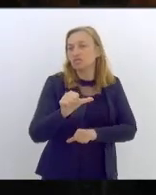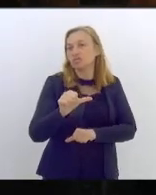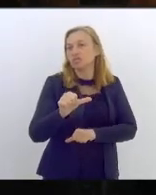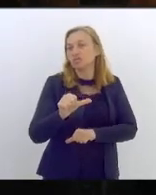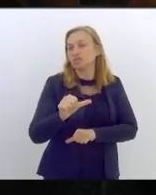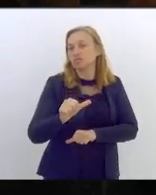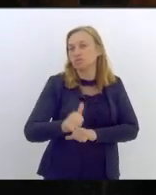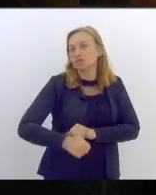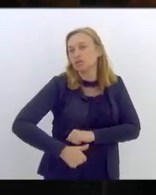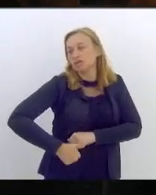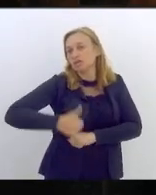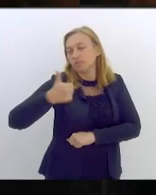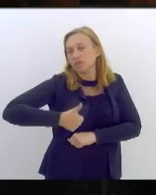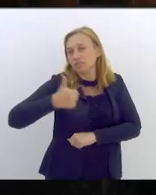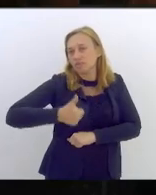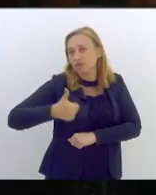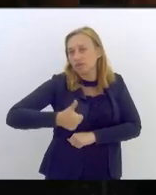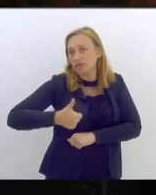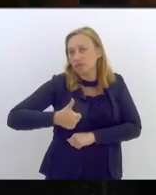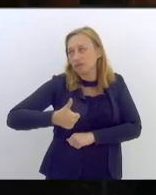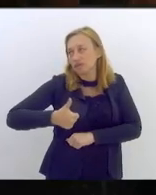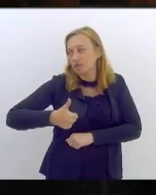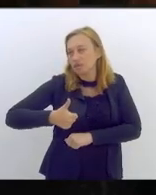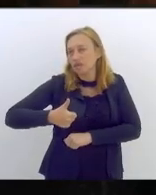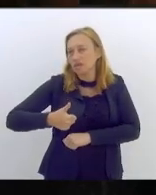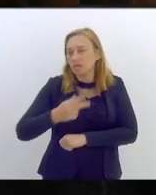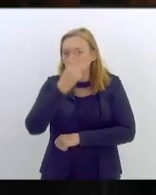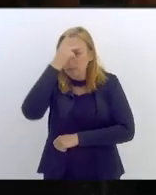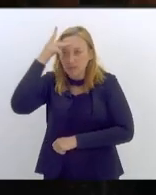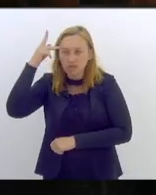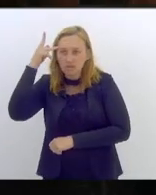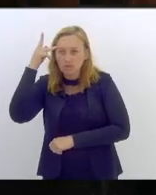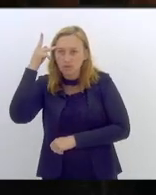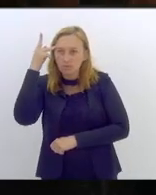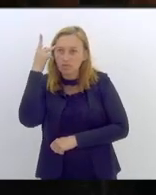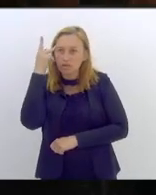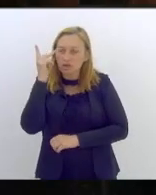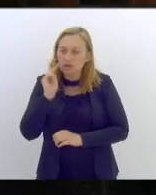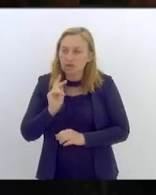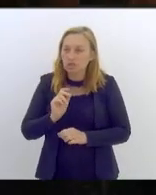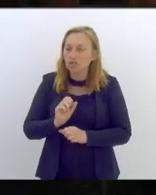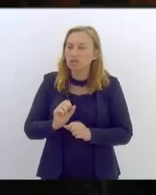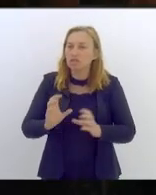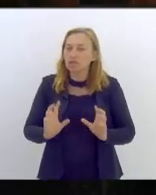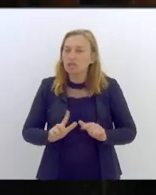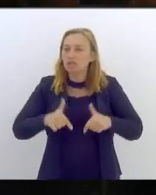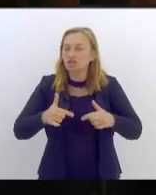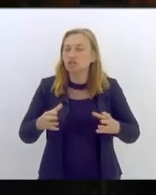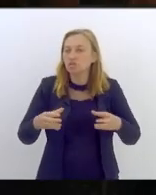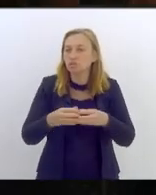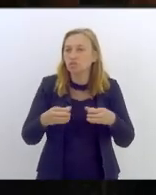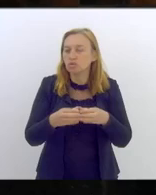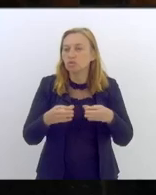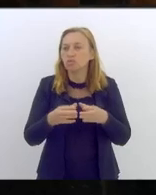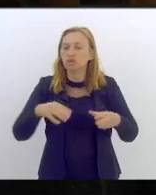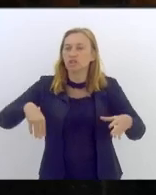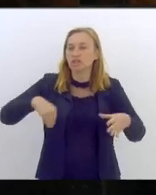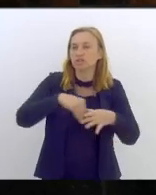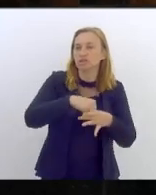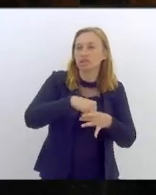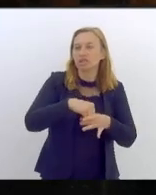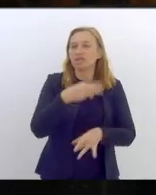na primeira e profunda pessoa do plural ingressei no Ministério Público há 30 anos